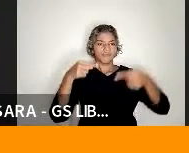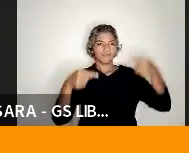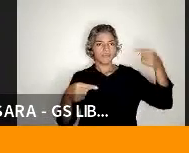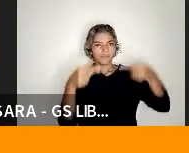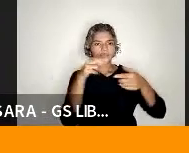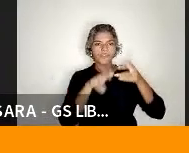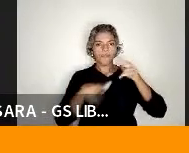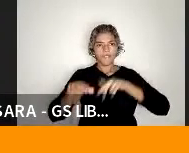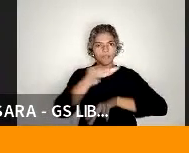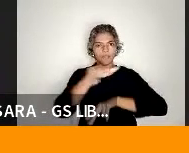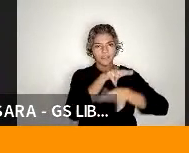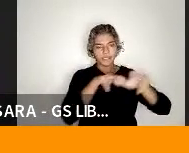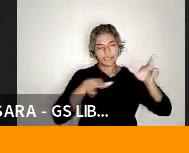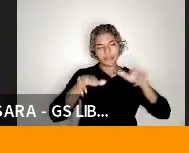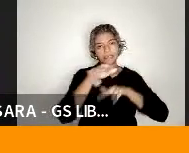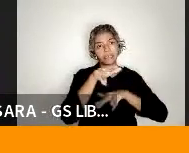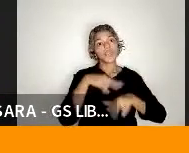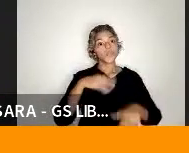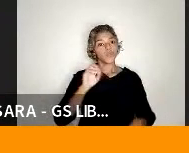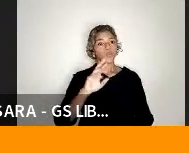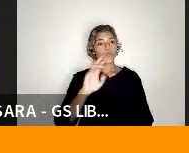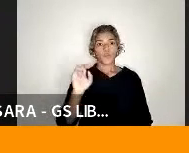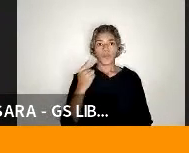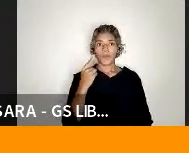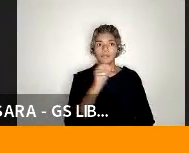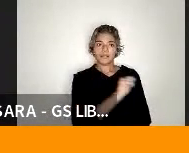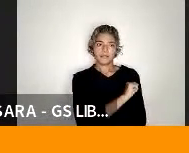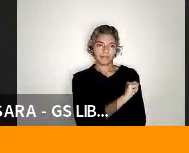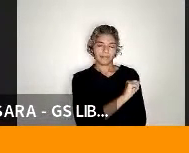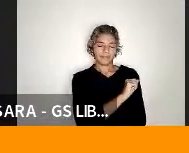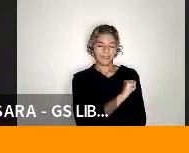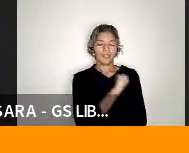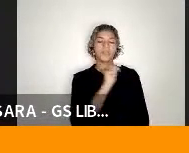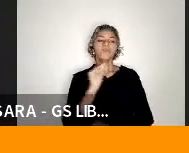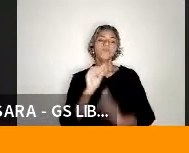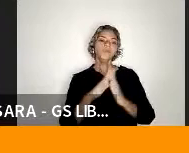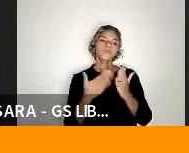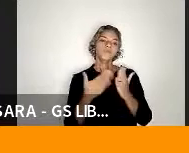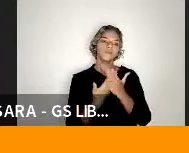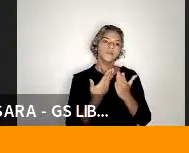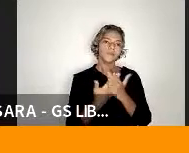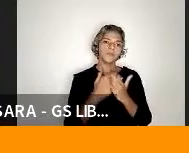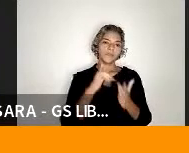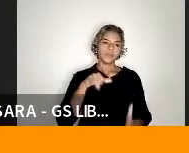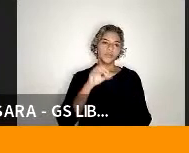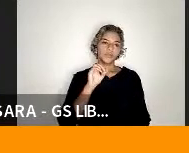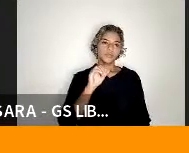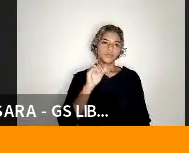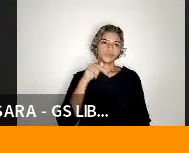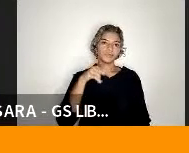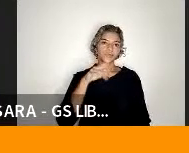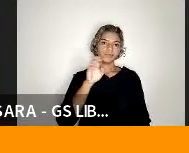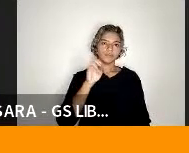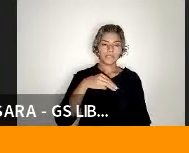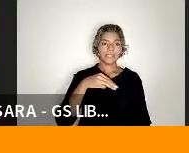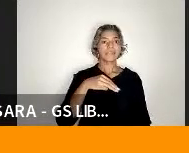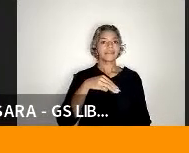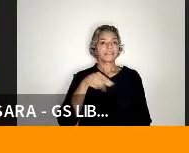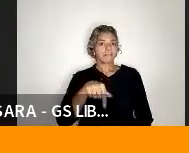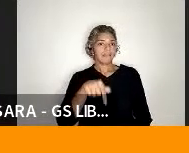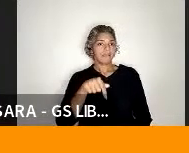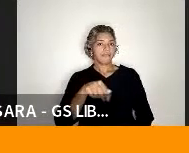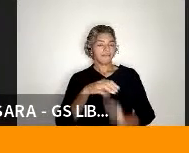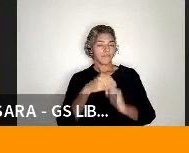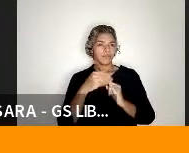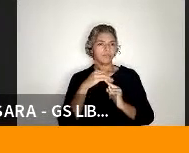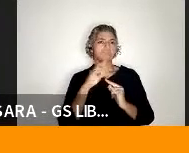direitos humanos. Sou uma ex-aluna da Escola Politécnica de Saúde Joaquim Venâncio, aqui da Fiocruz, assim, fiz o meu ensino médio lá, tenho muito